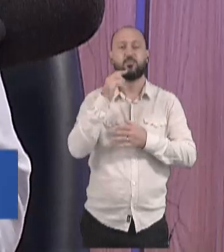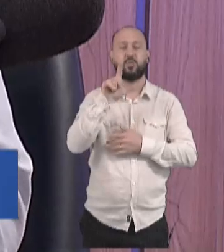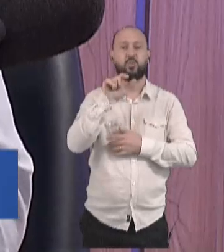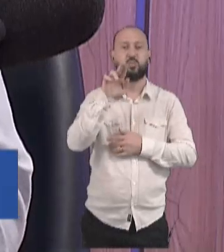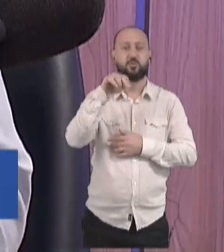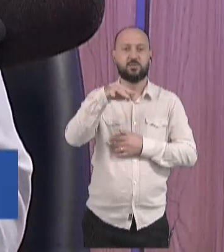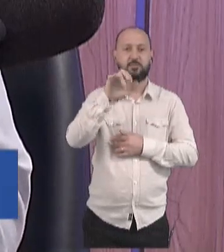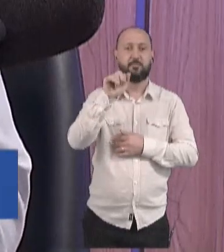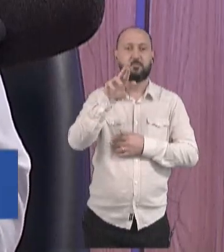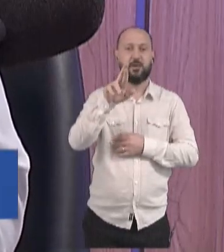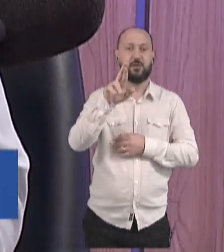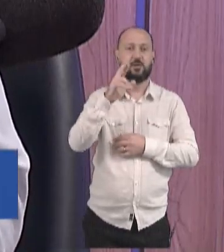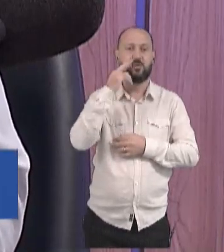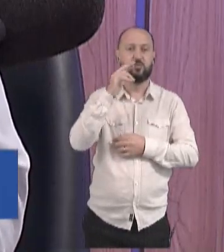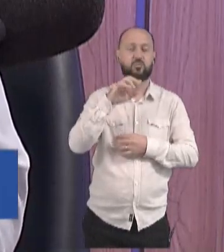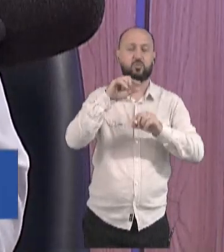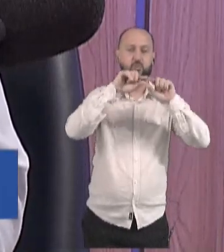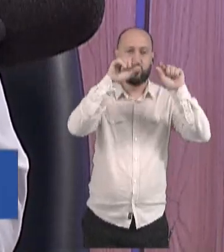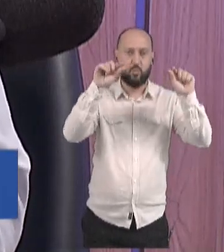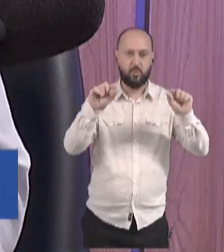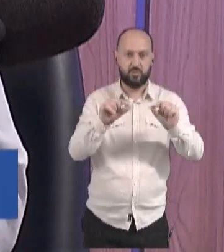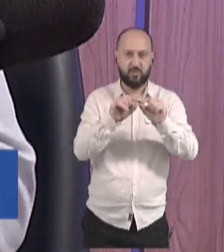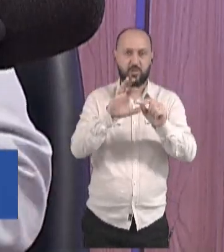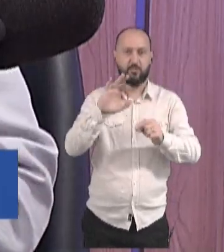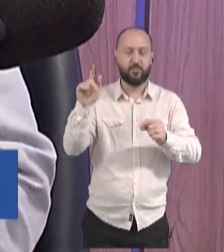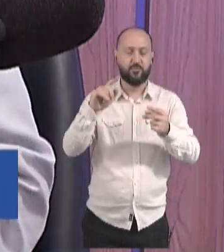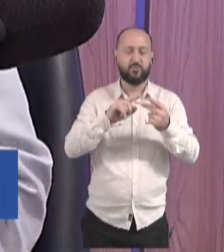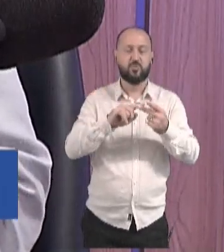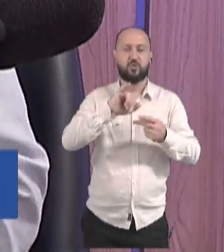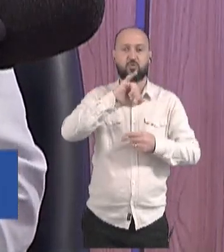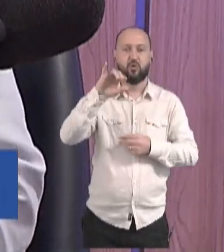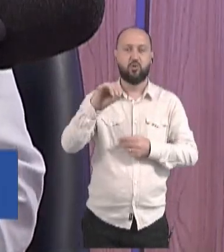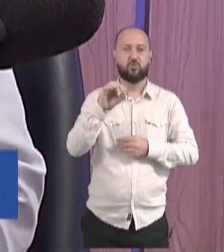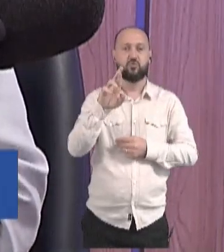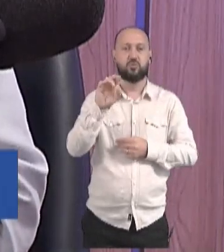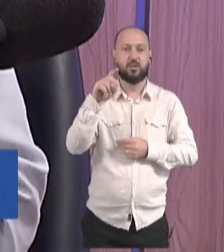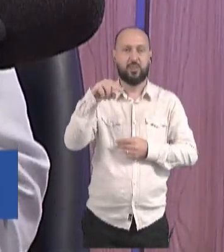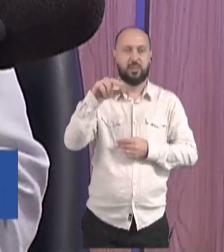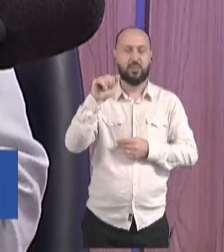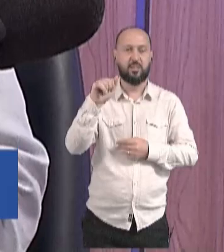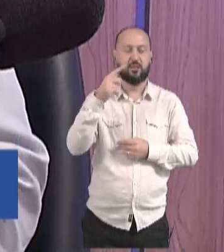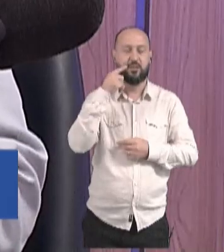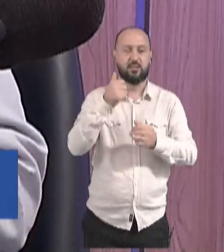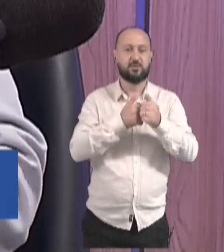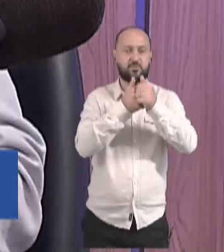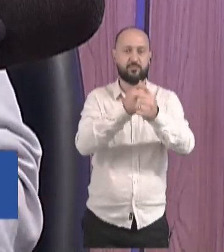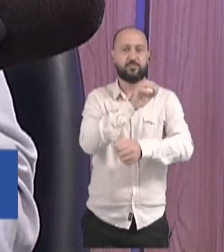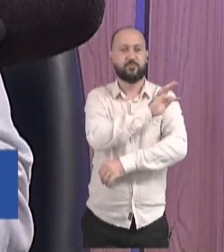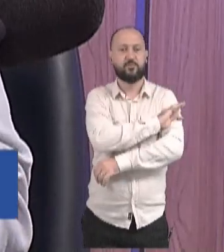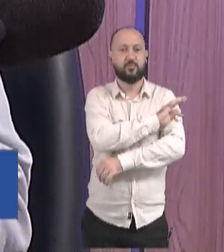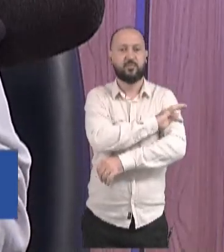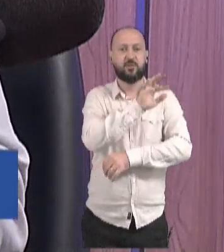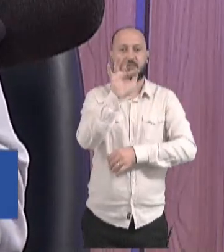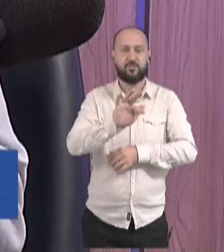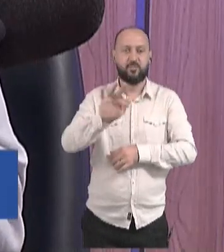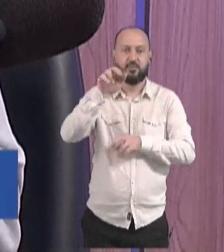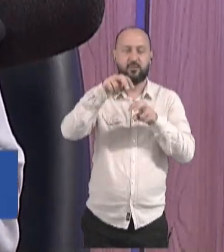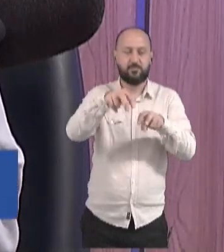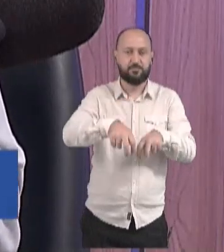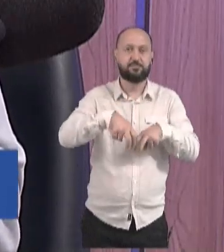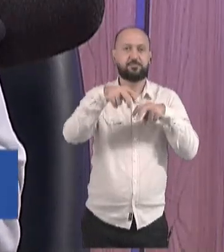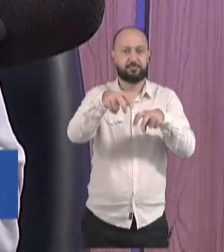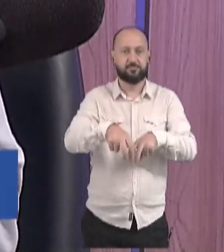Lucimar Lacerda de Mello, que é presidente do Rotary Clube de Campo Grande, Jordana Girardello, que é assessora técnica da Confederação da